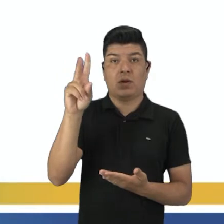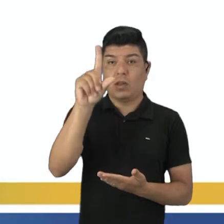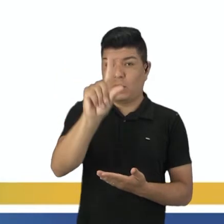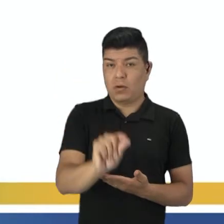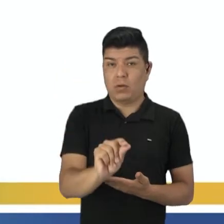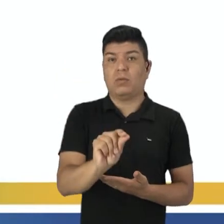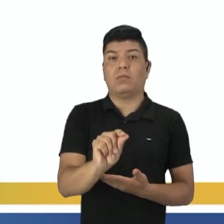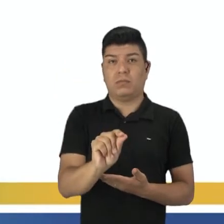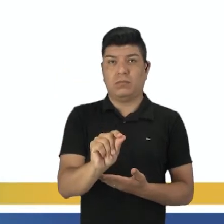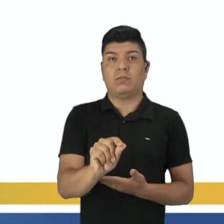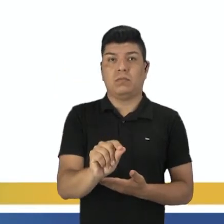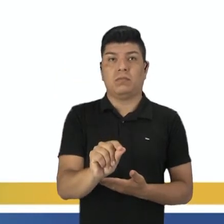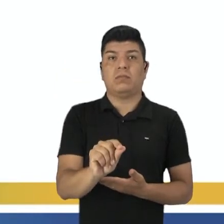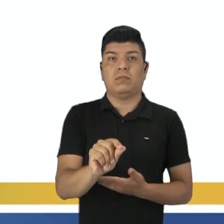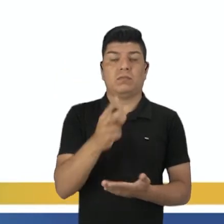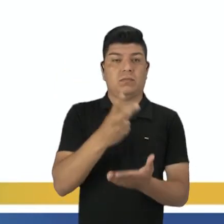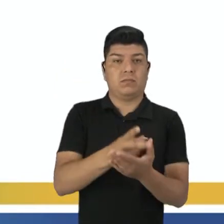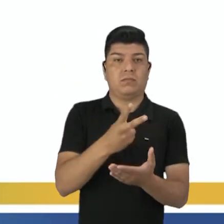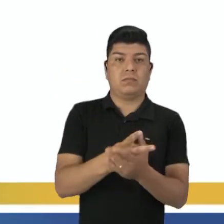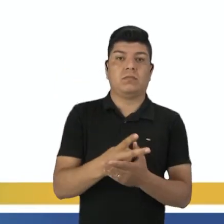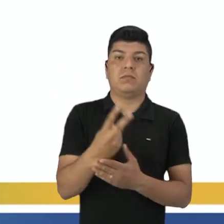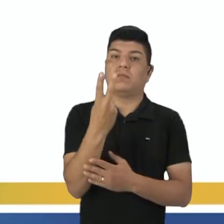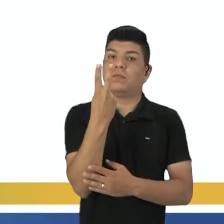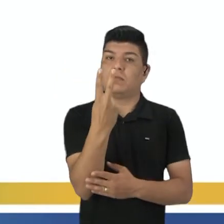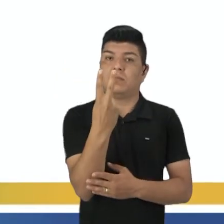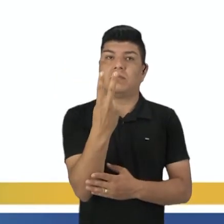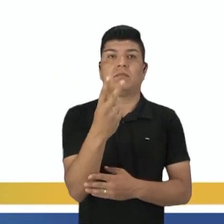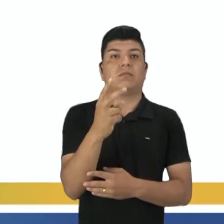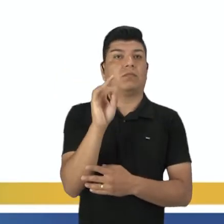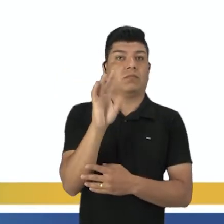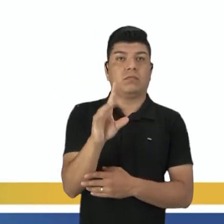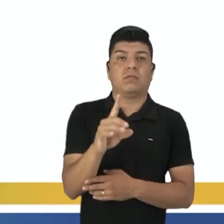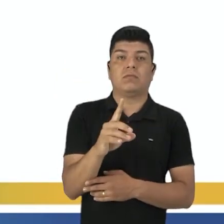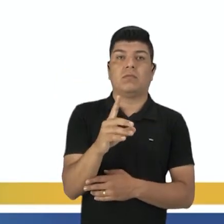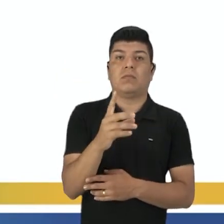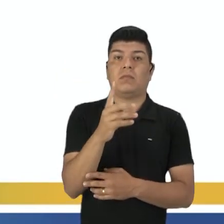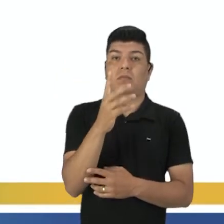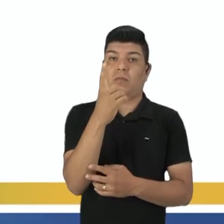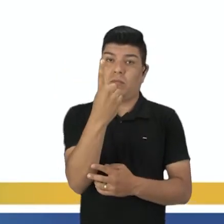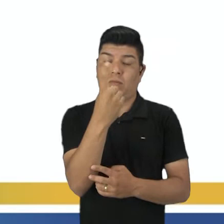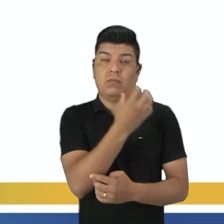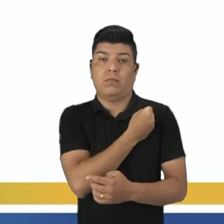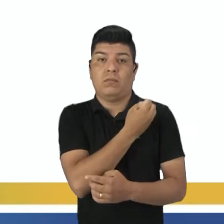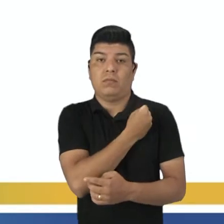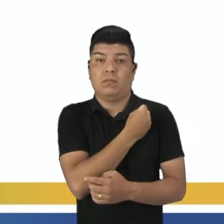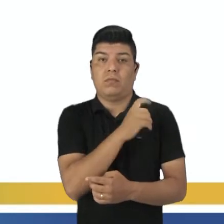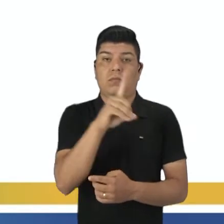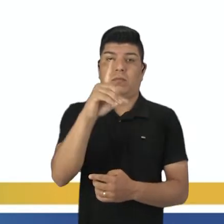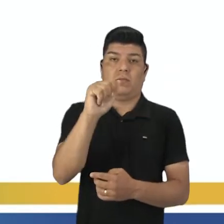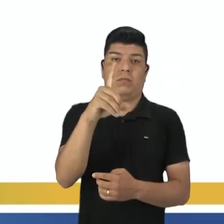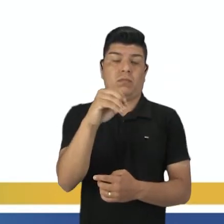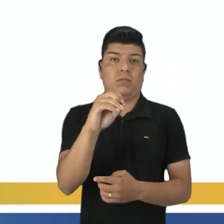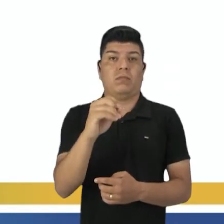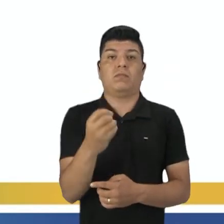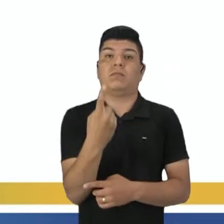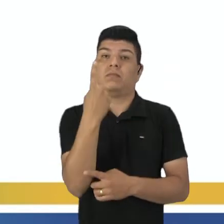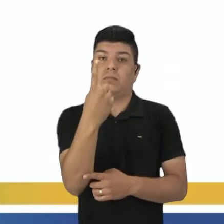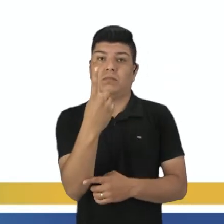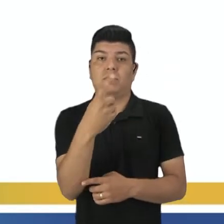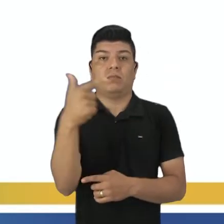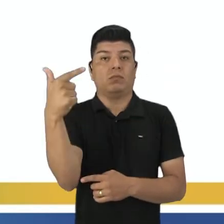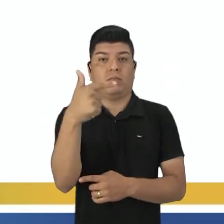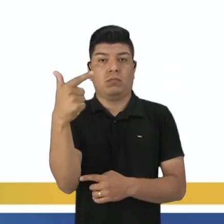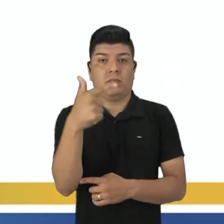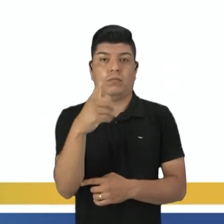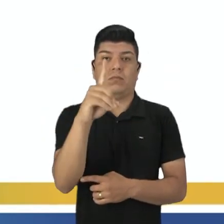essa soma sempre vai ser 2, né? Que eu posso tirar no mínimo 1 no primeiro dado e 1 no segundo dado. Então, somando aí